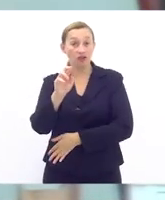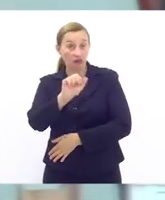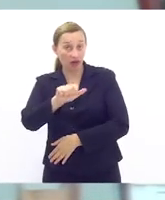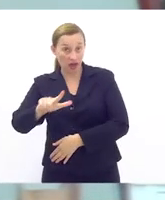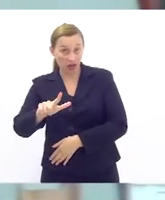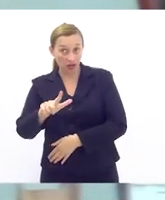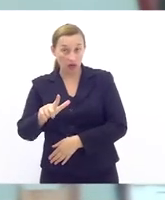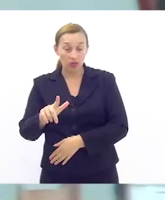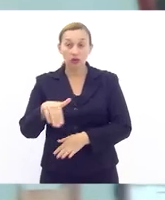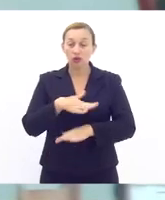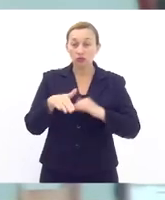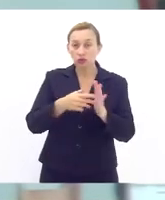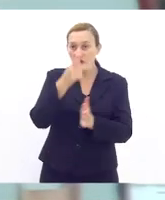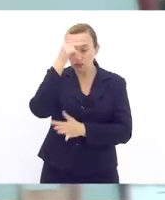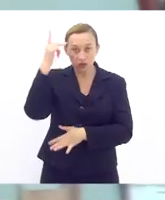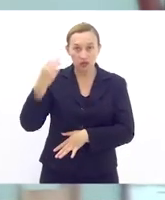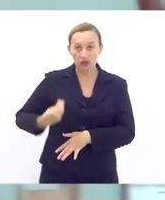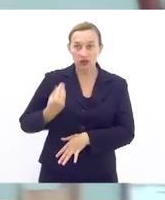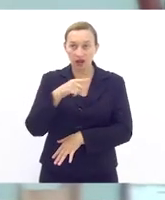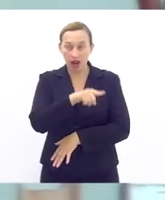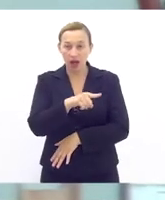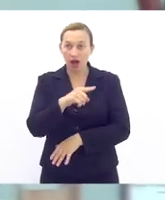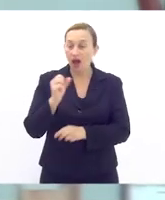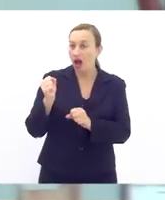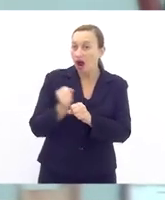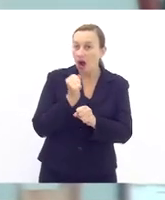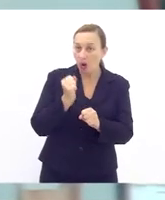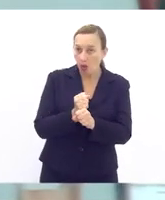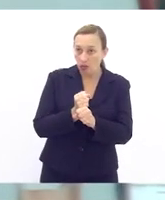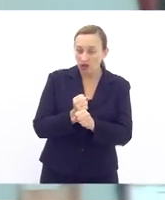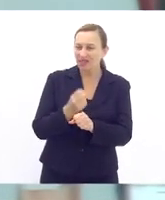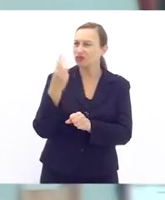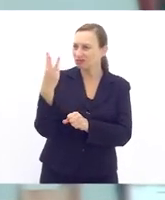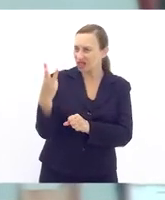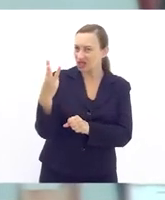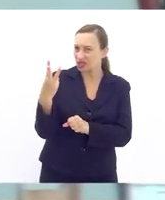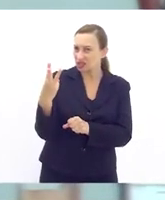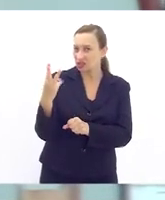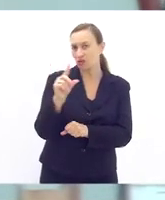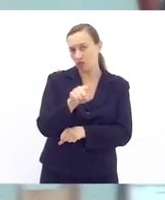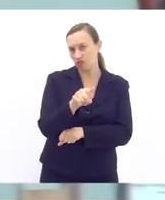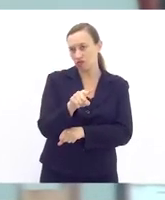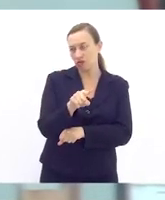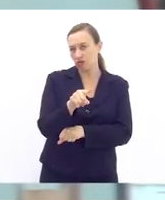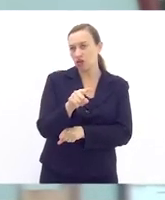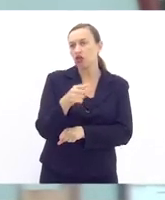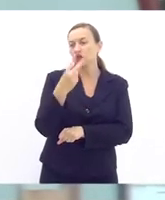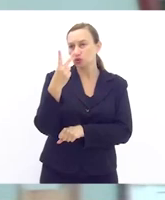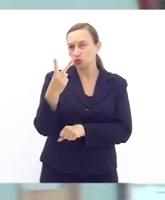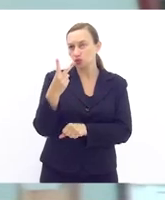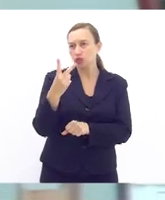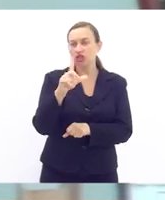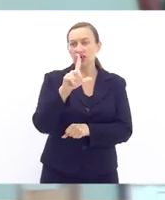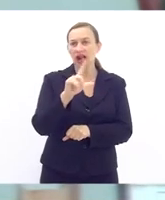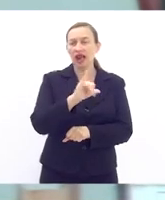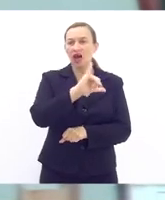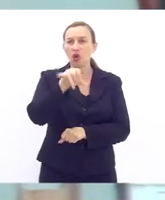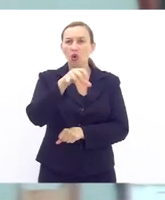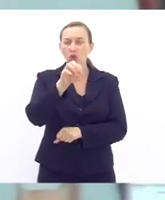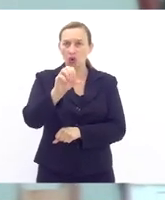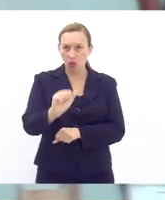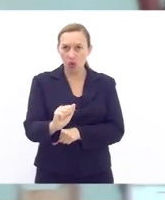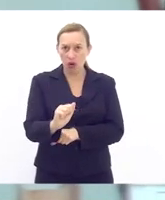com o pessoal todo lá presente a obra que ali são três obras são duas Lagoas conectadas né então são